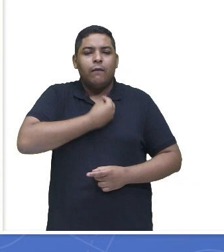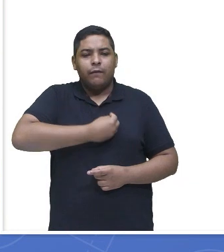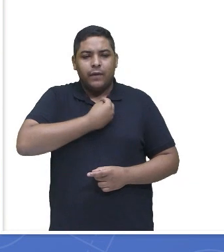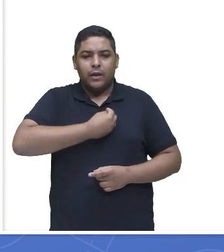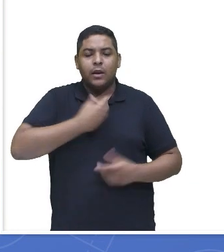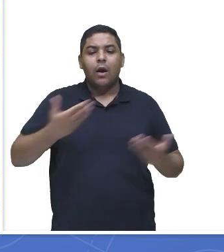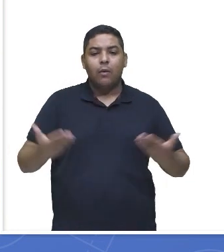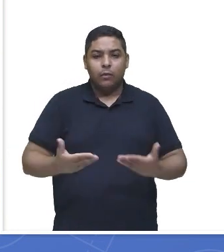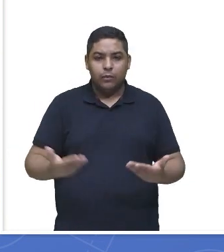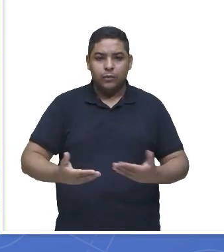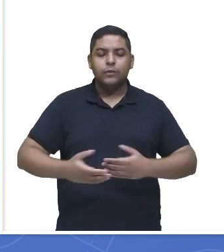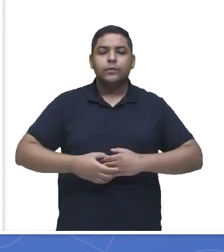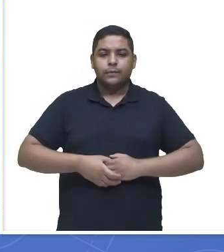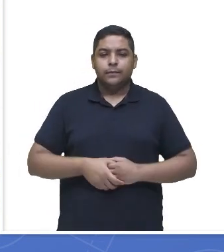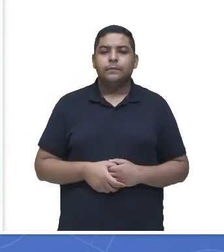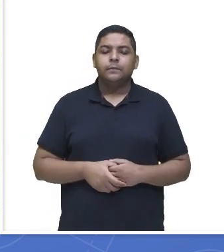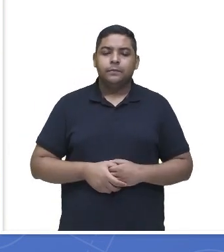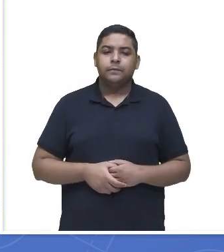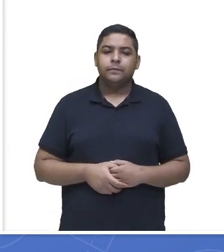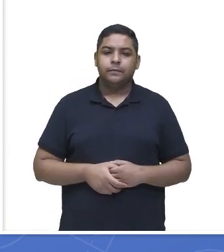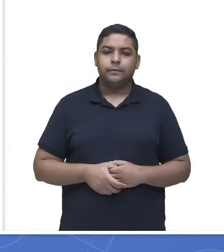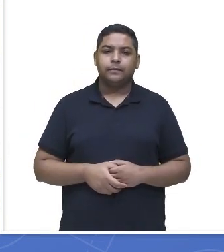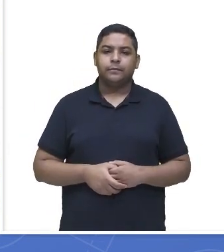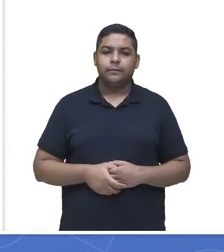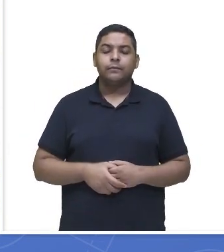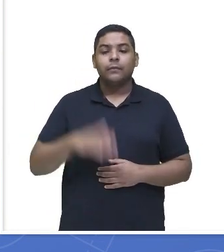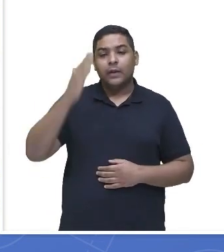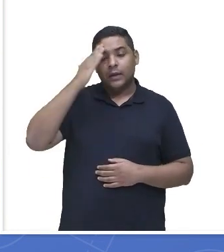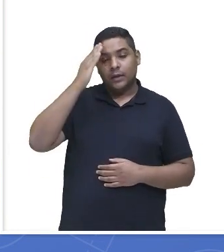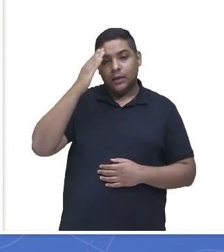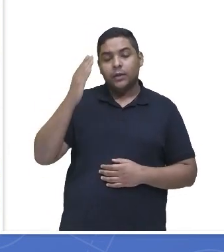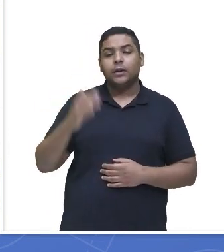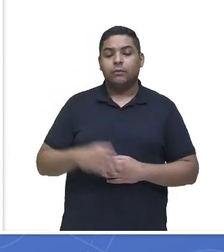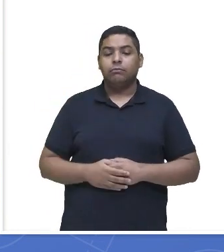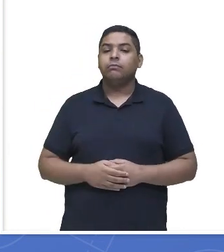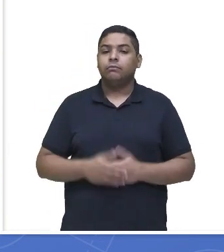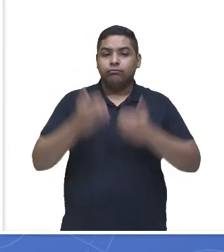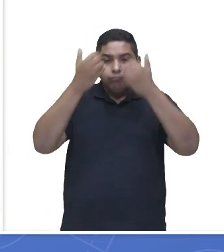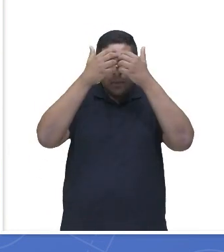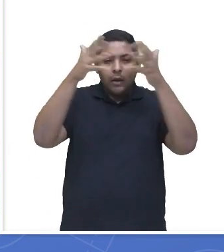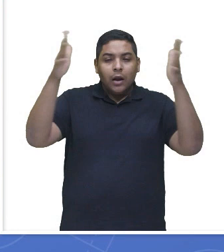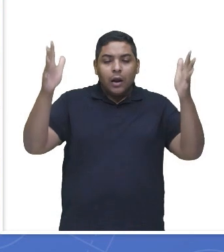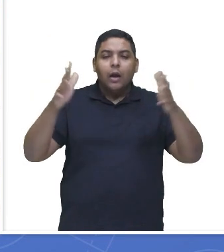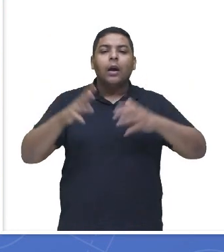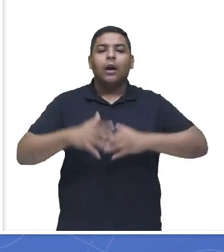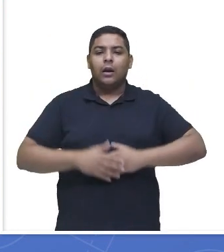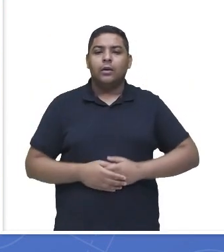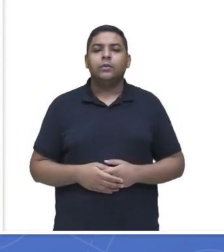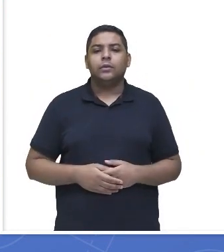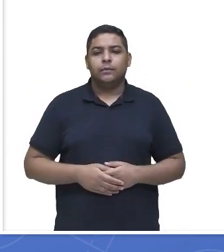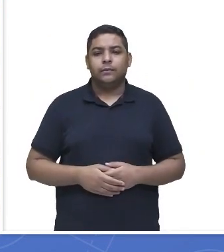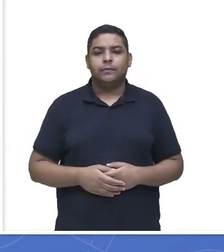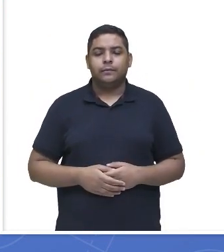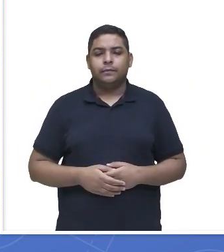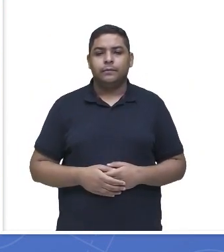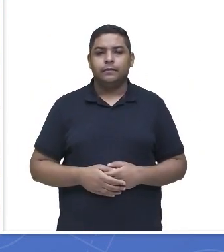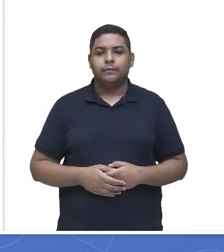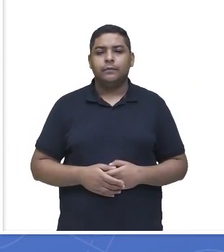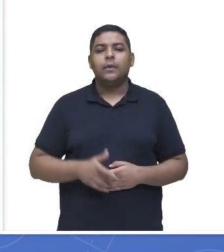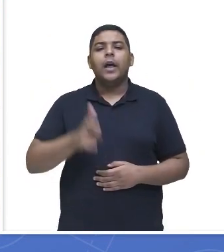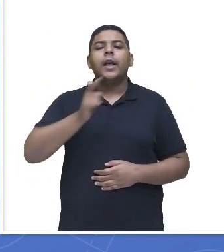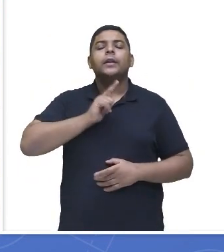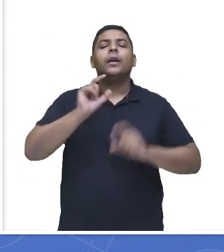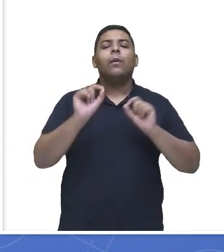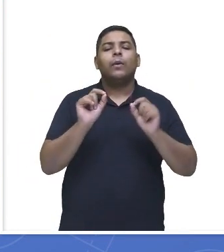moderno. Tá claro isso daí? É bom entender um pouco esse primeiro momento, porque ele traz um